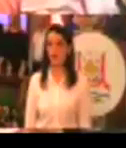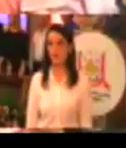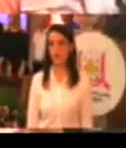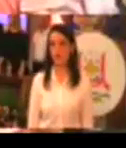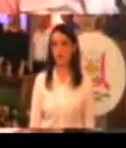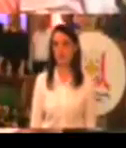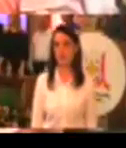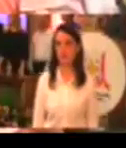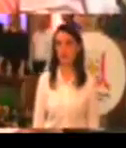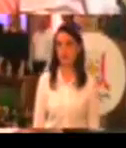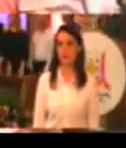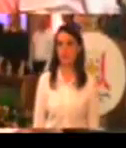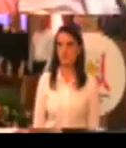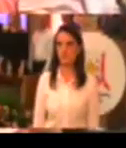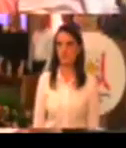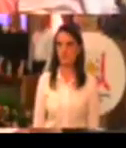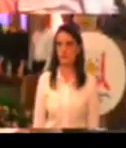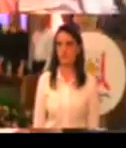Brasil.